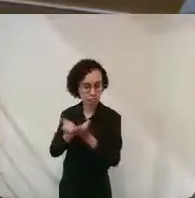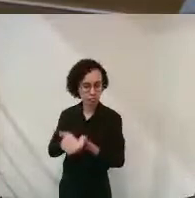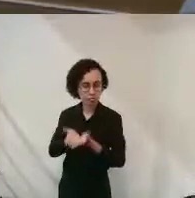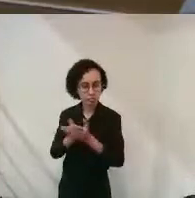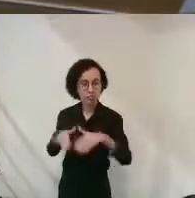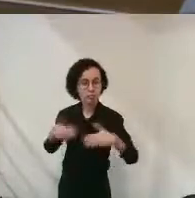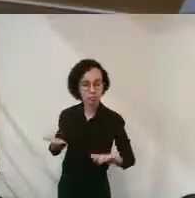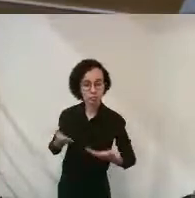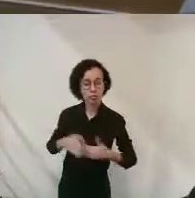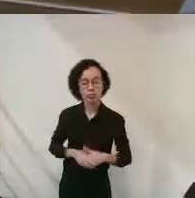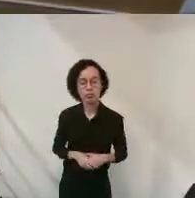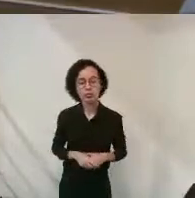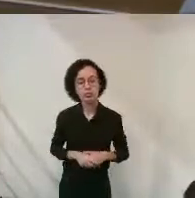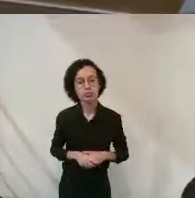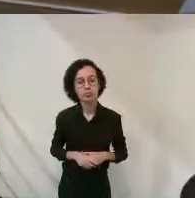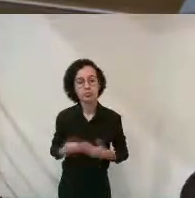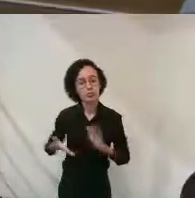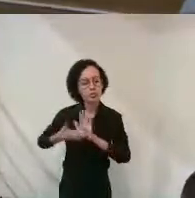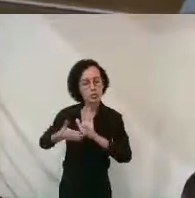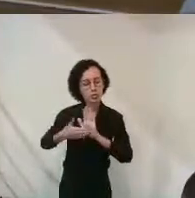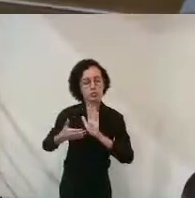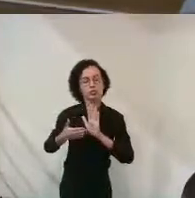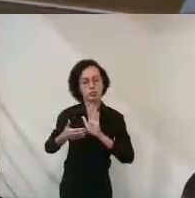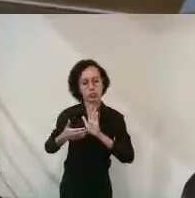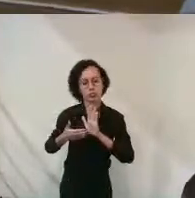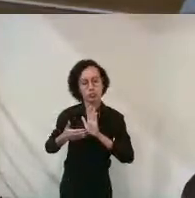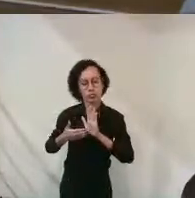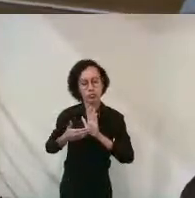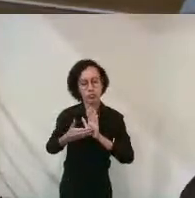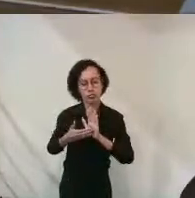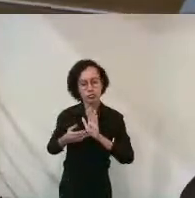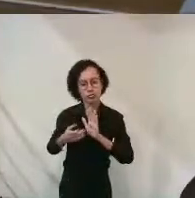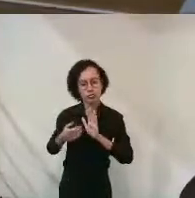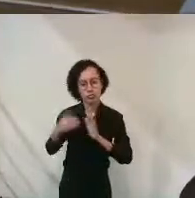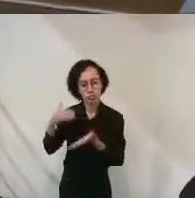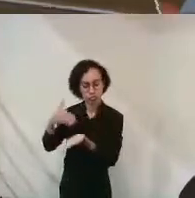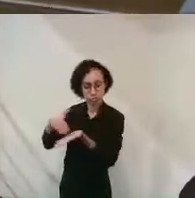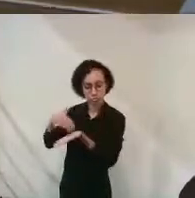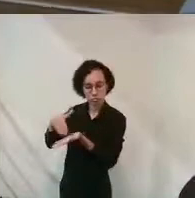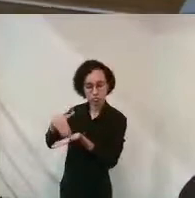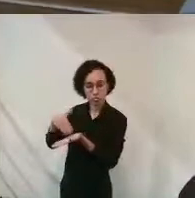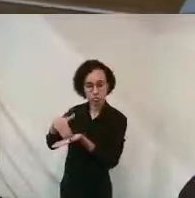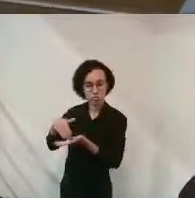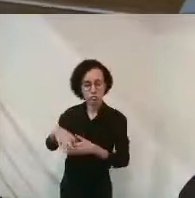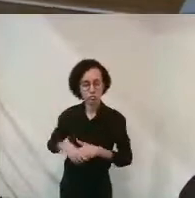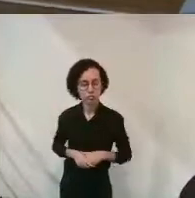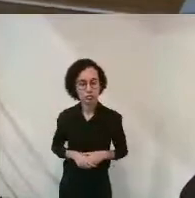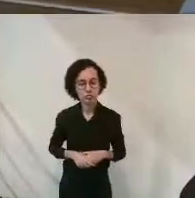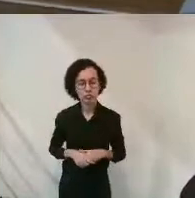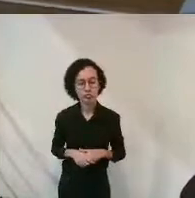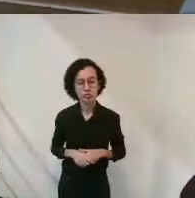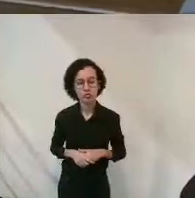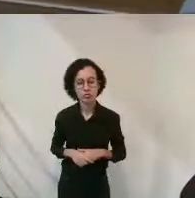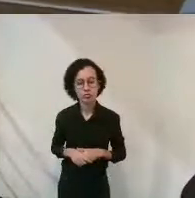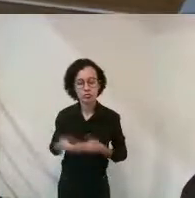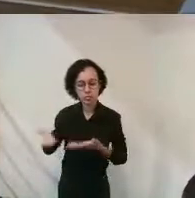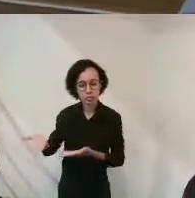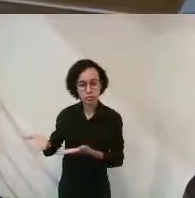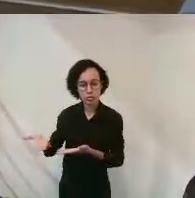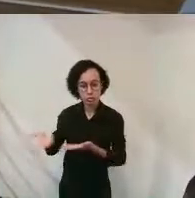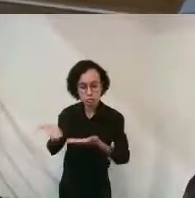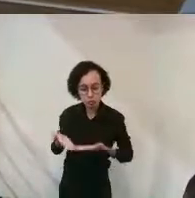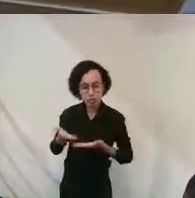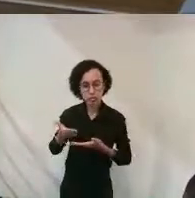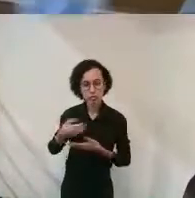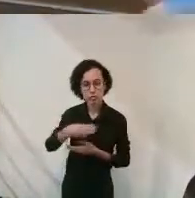Então, eu quero propor aqui, inclusive para o secretário, e convidar o Ministério